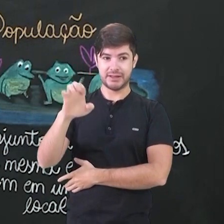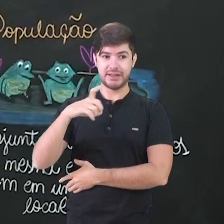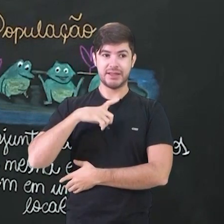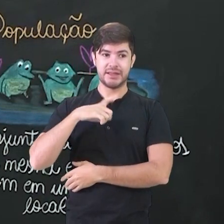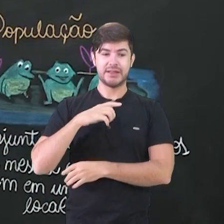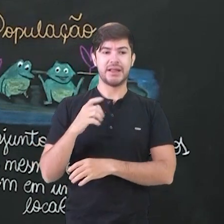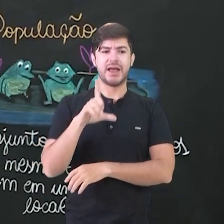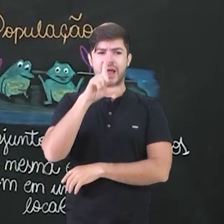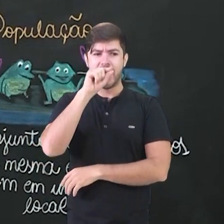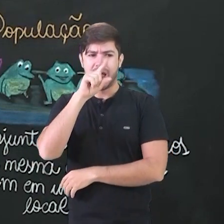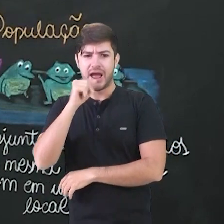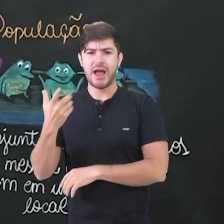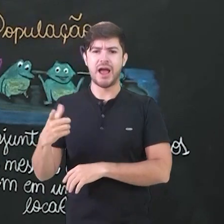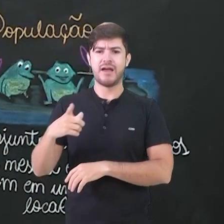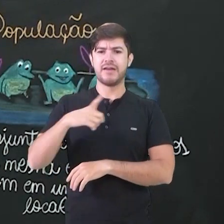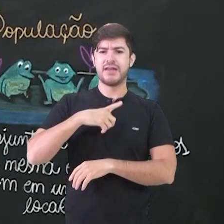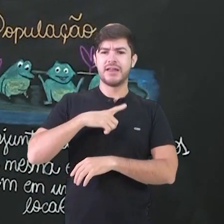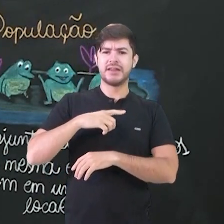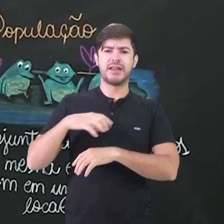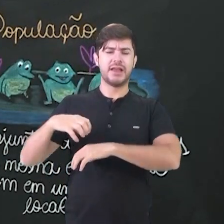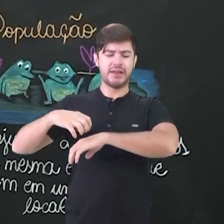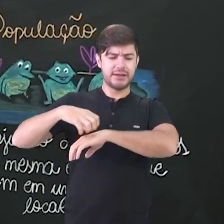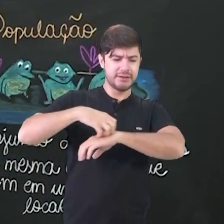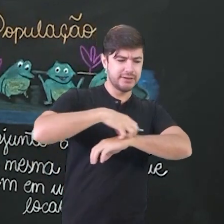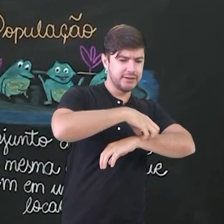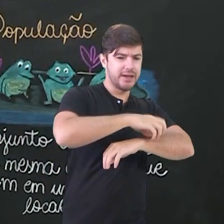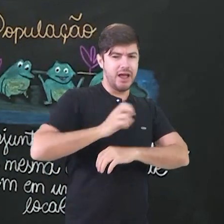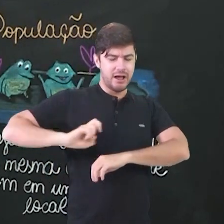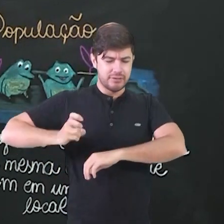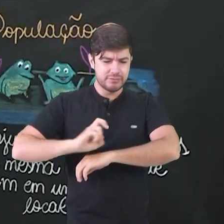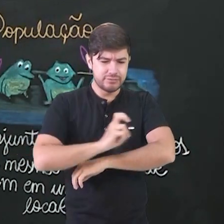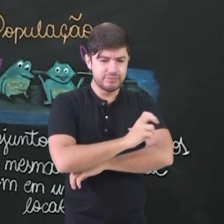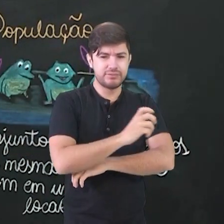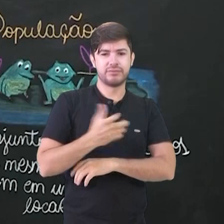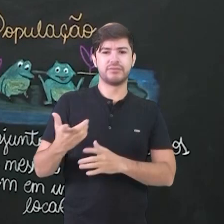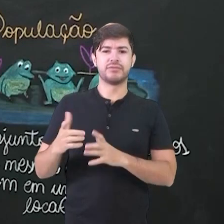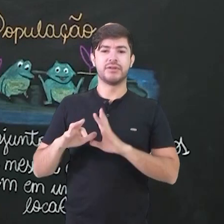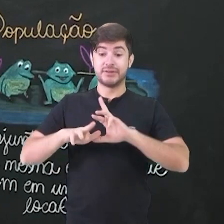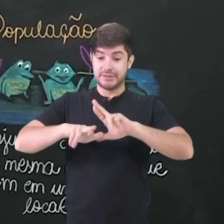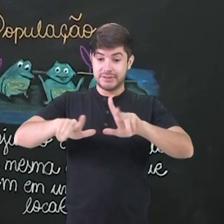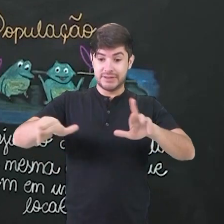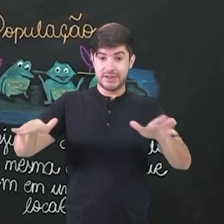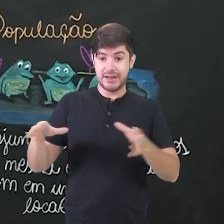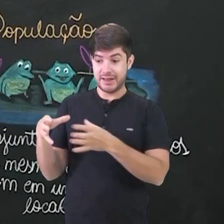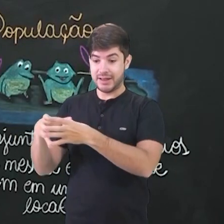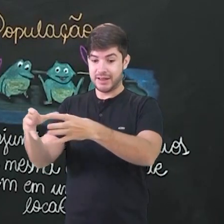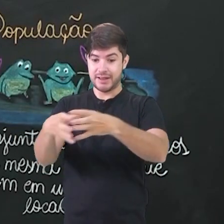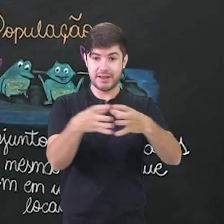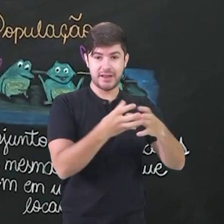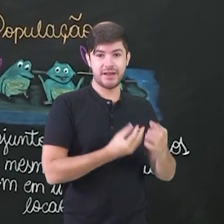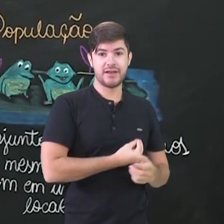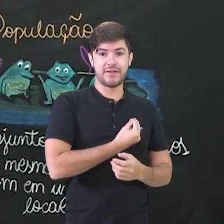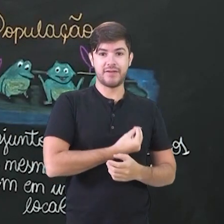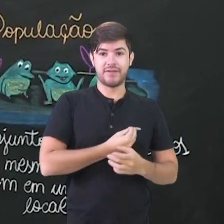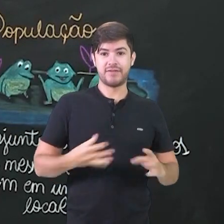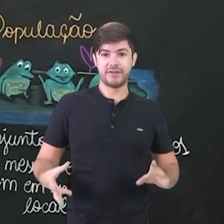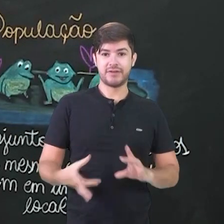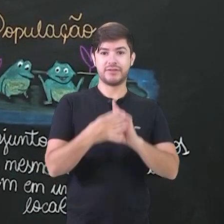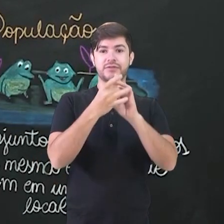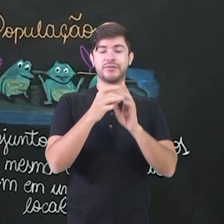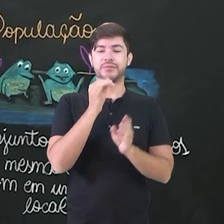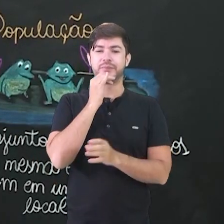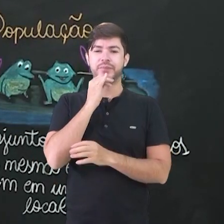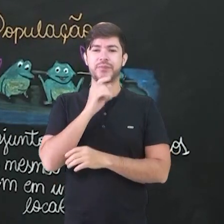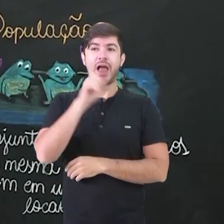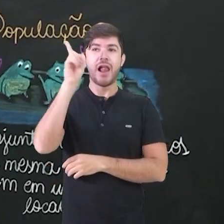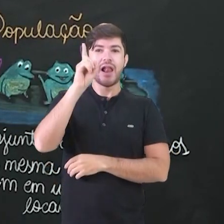vegetais, eu tenho anfíbios, eu tenho cobras, espécies diferentes convivendo em um local. Lembra de uma